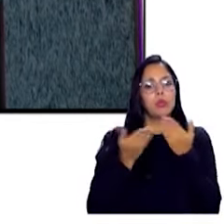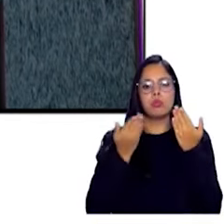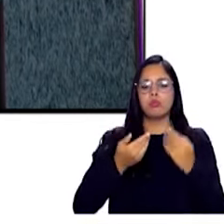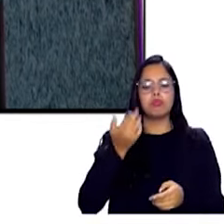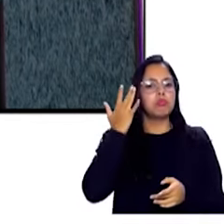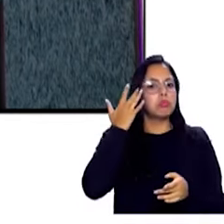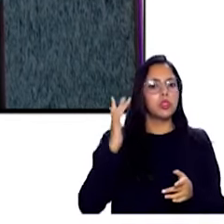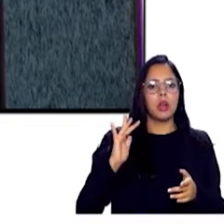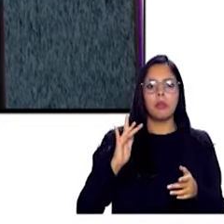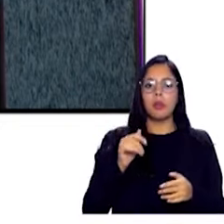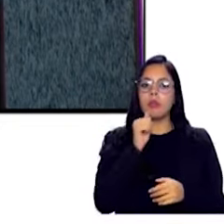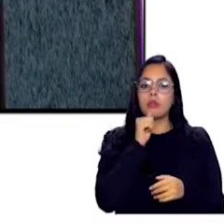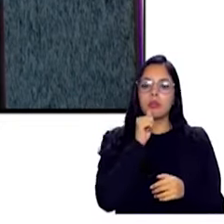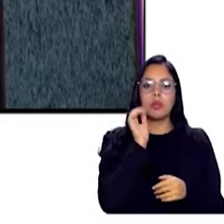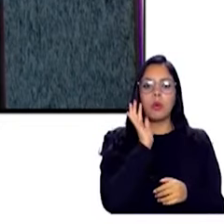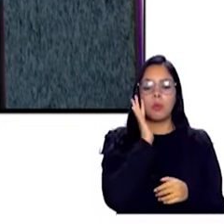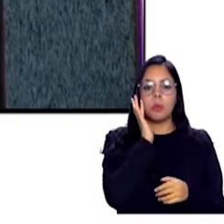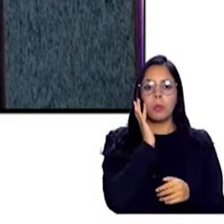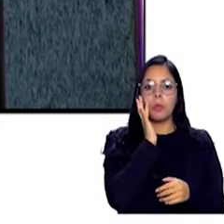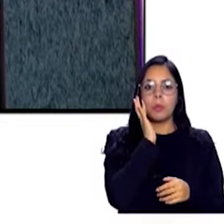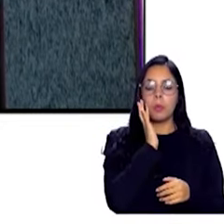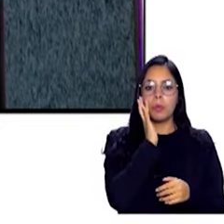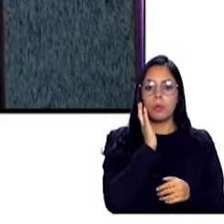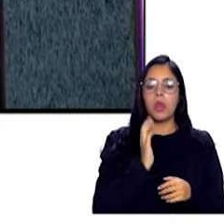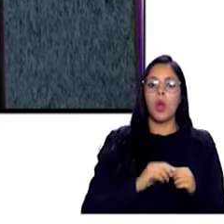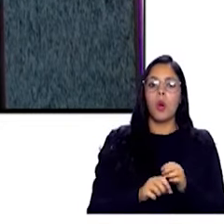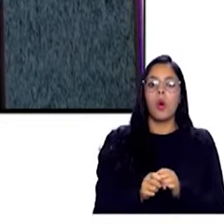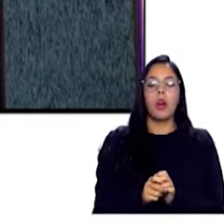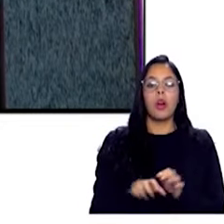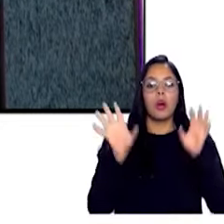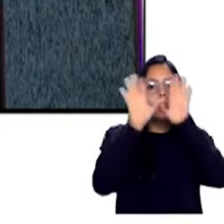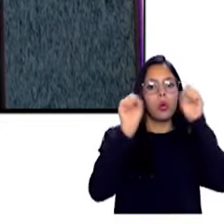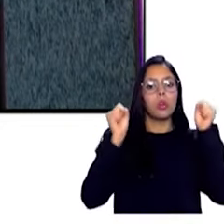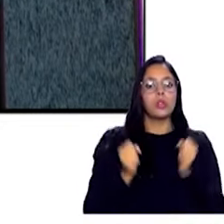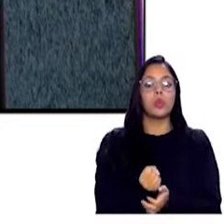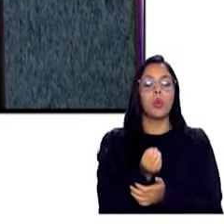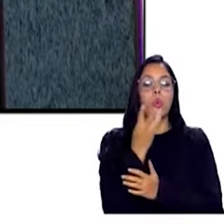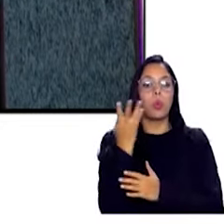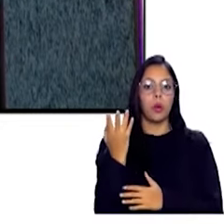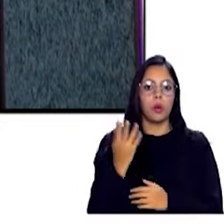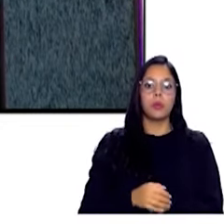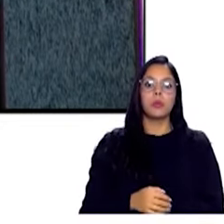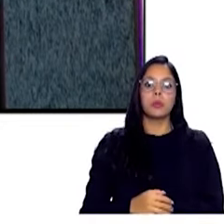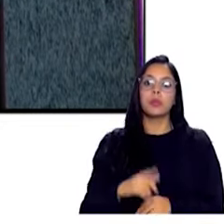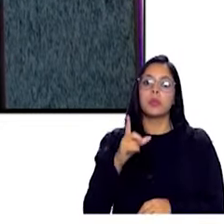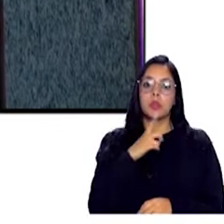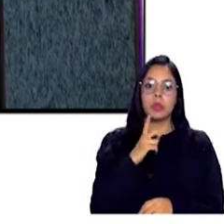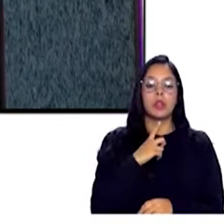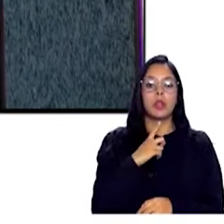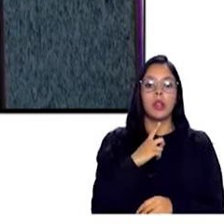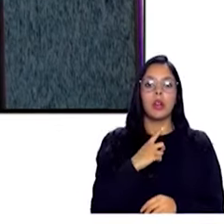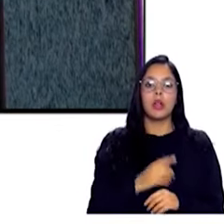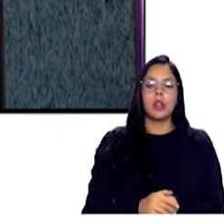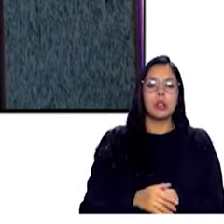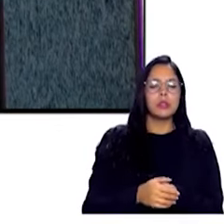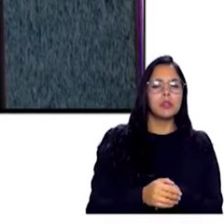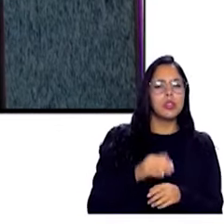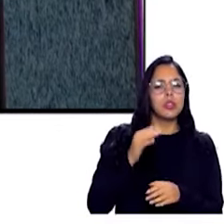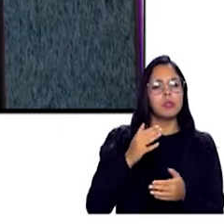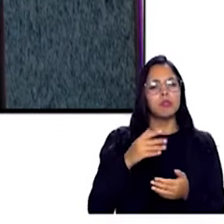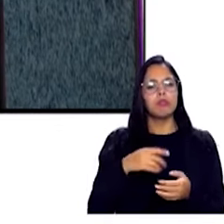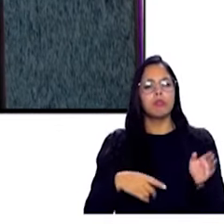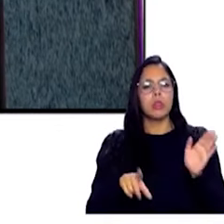curiosamente a qual dessas cortes incumbe a Interpretação da Lei